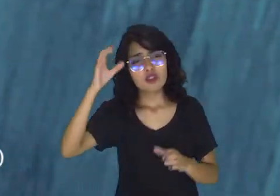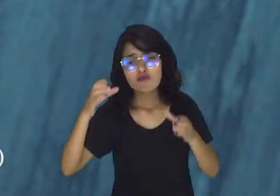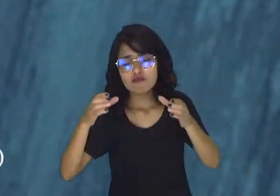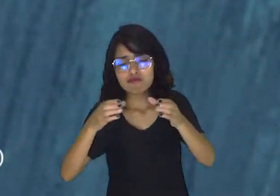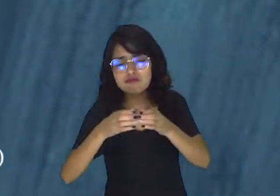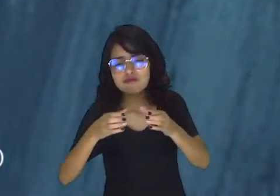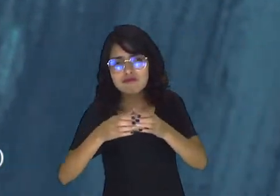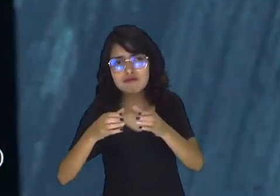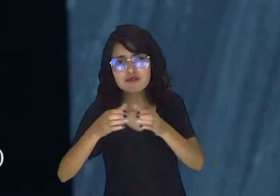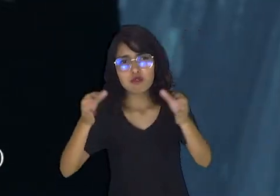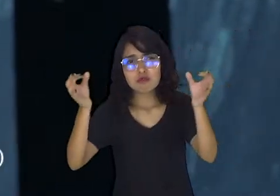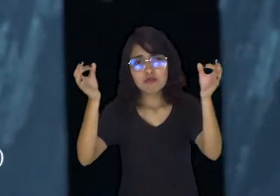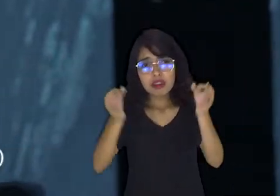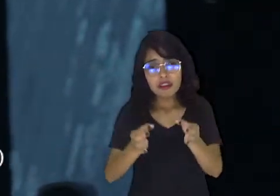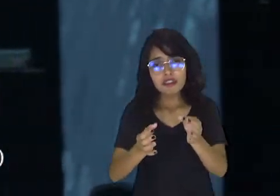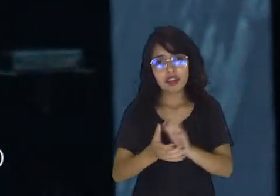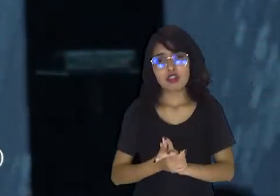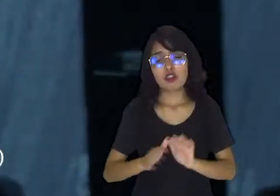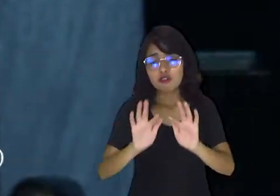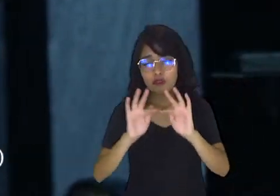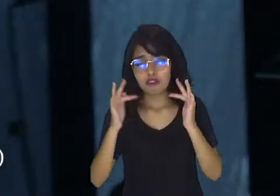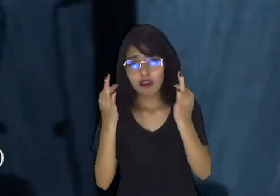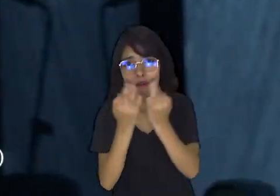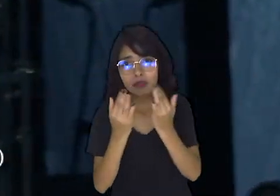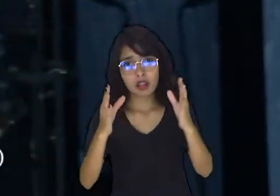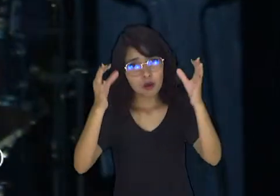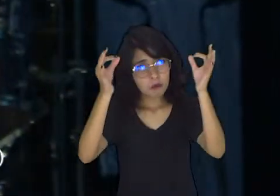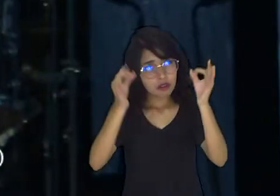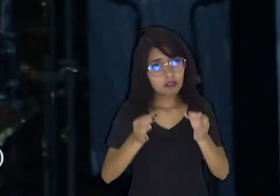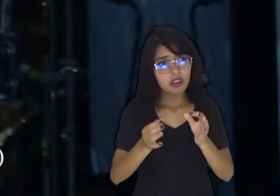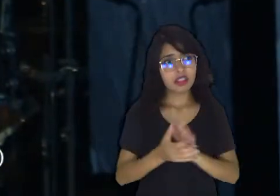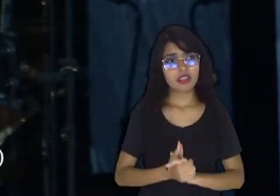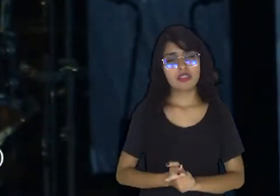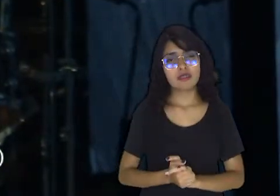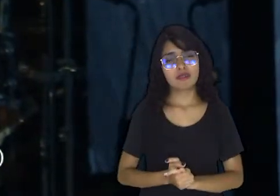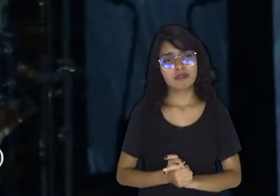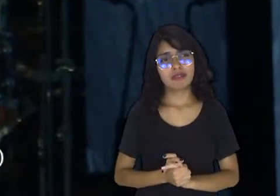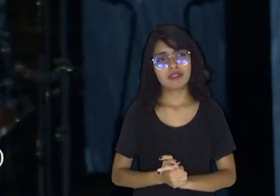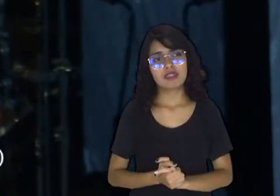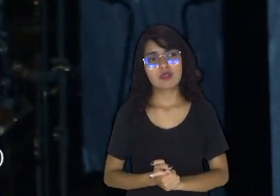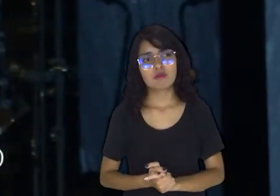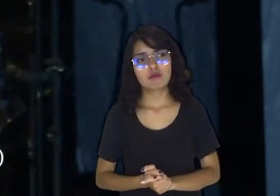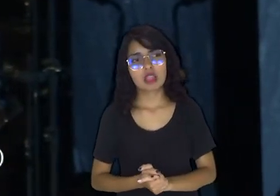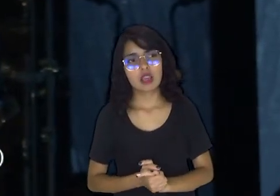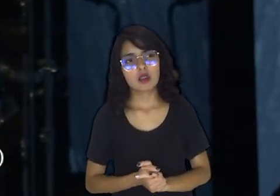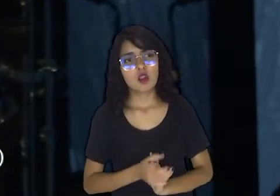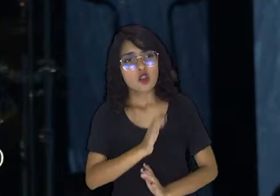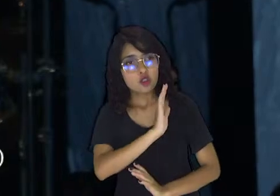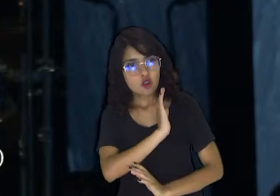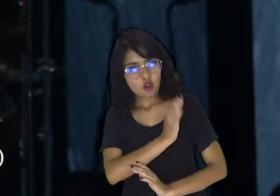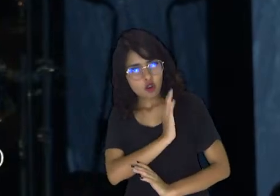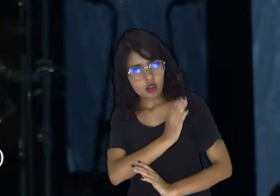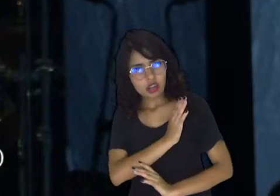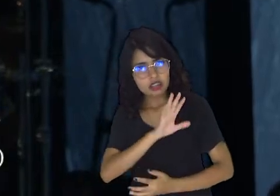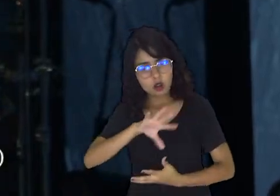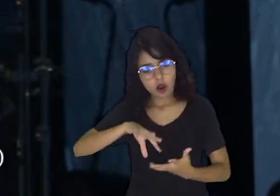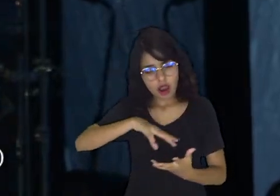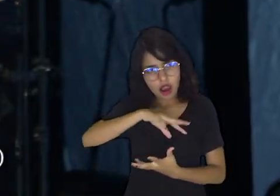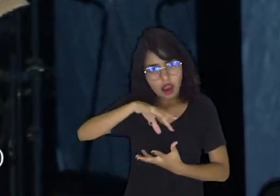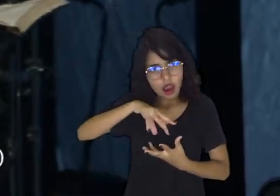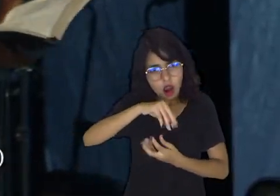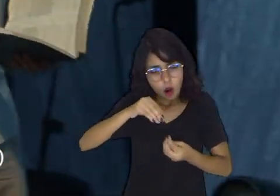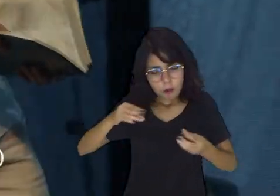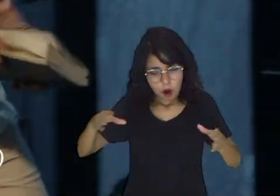perfeita, de uma família perfeita. Mas olha aqui, ó. Era um o coração e a